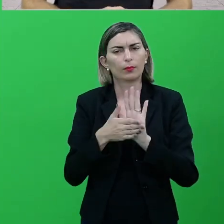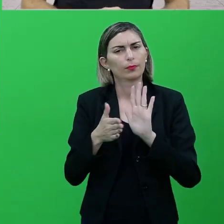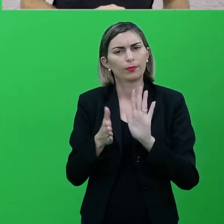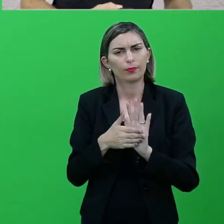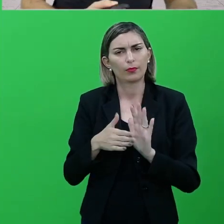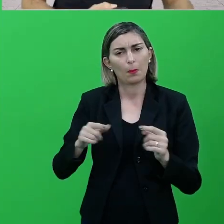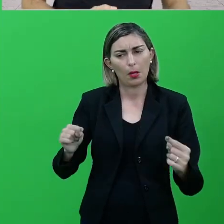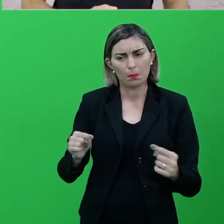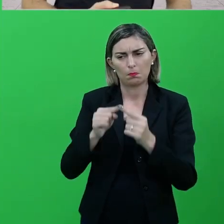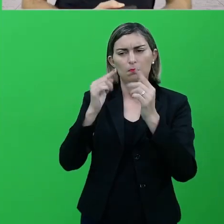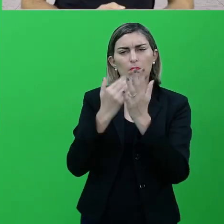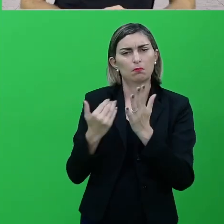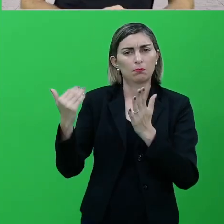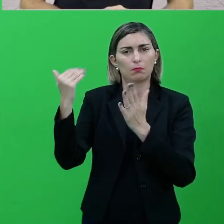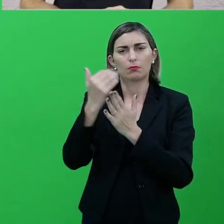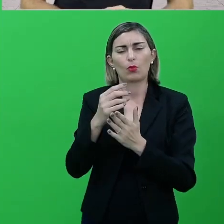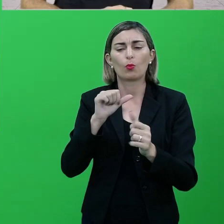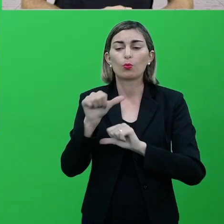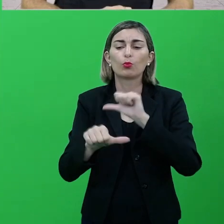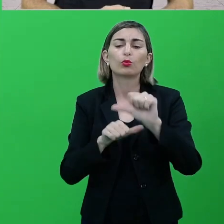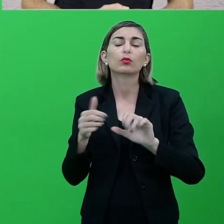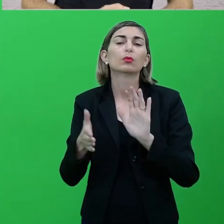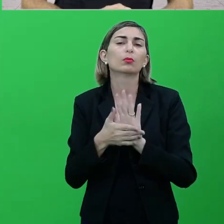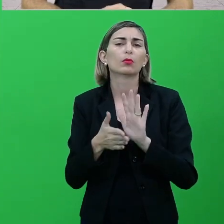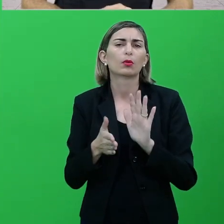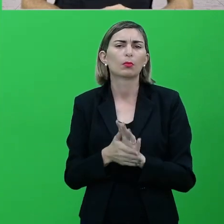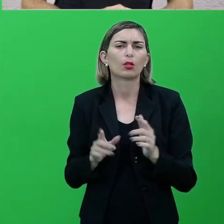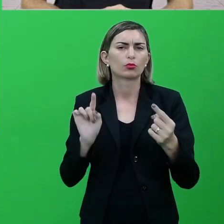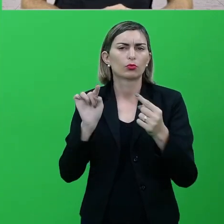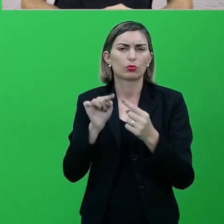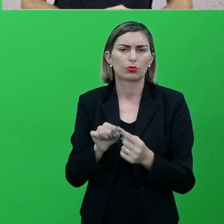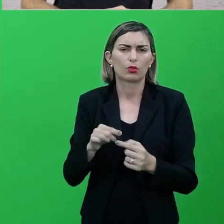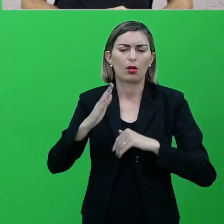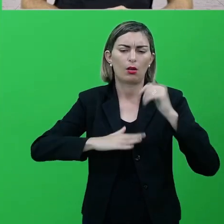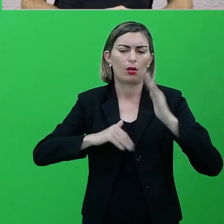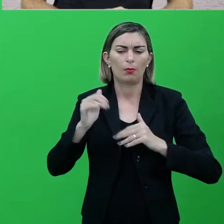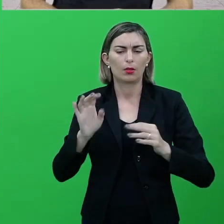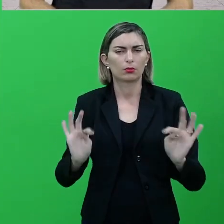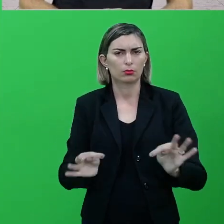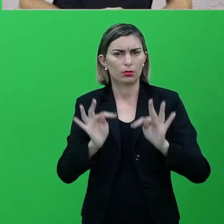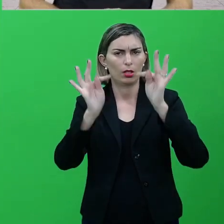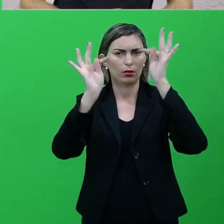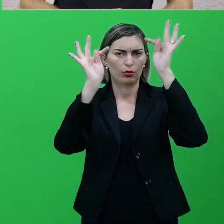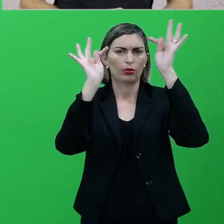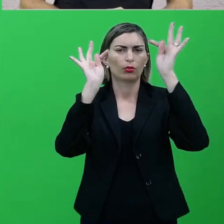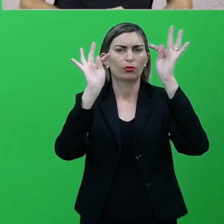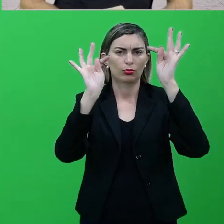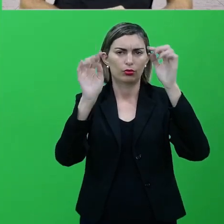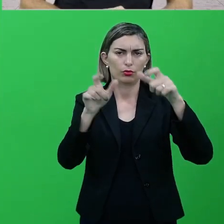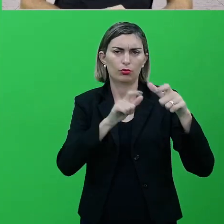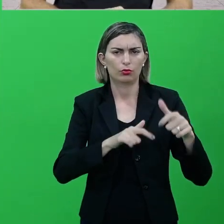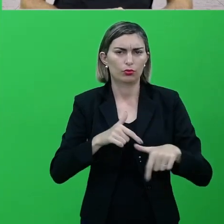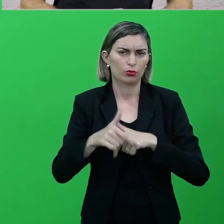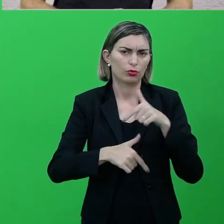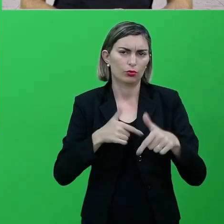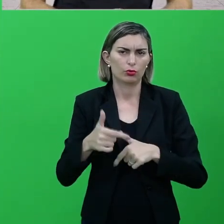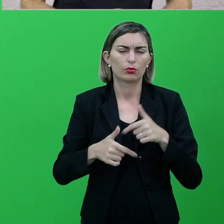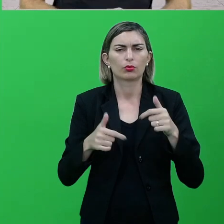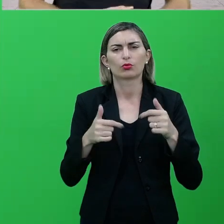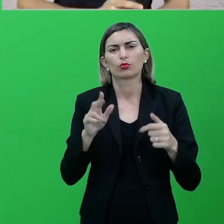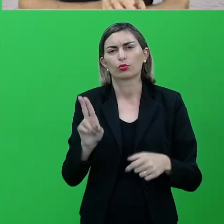maior impacto e como as mudanças propostas relacionam-se com as capacidades tecnológicas dos servidores públicos e dos